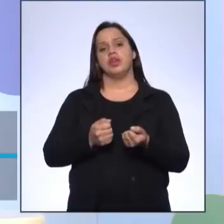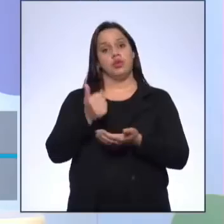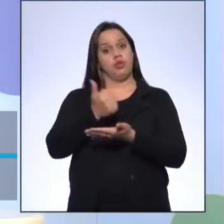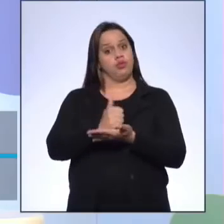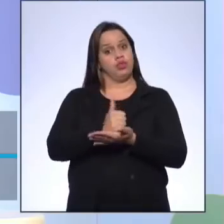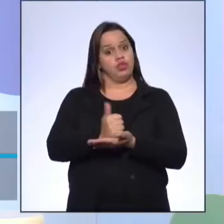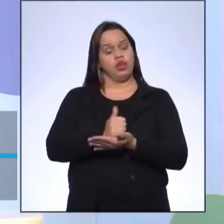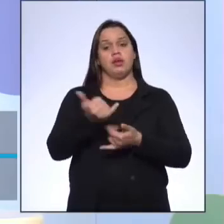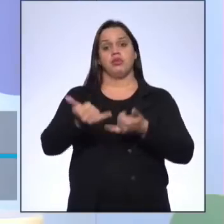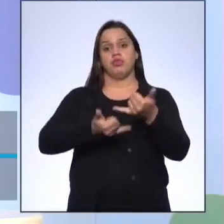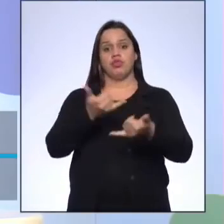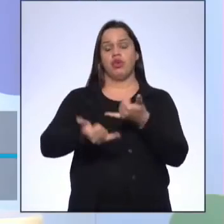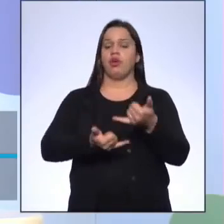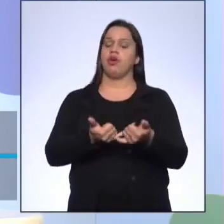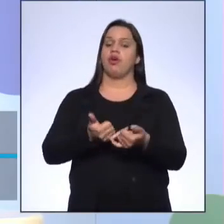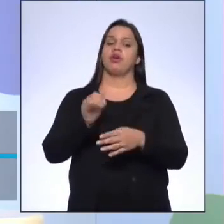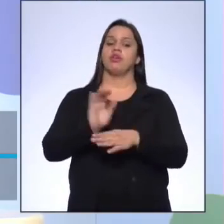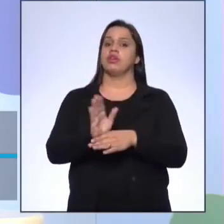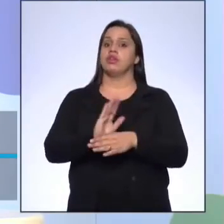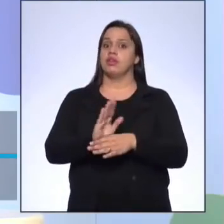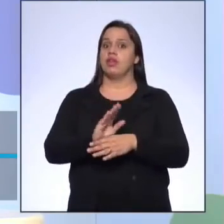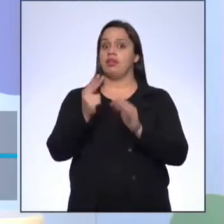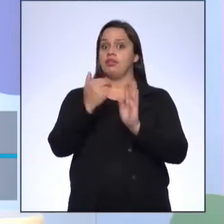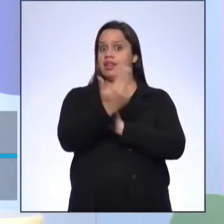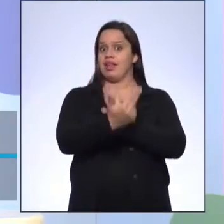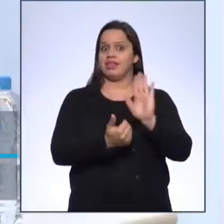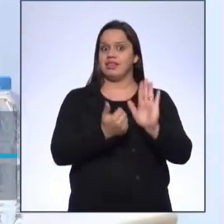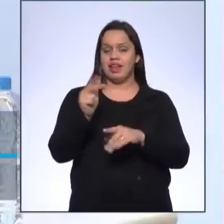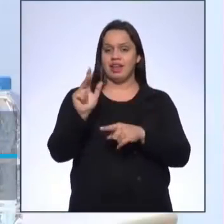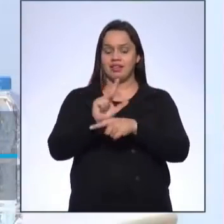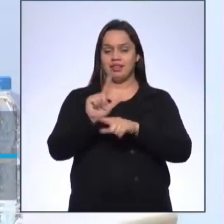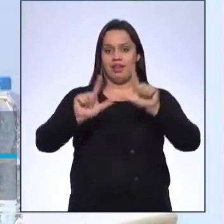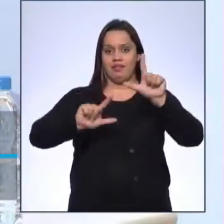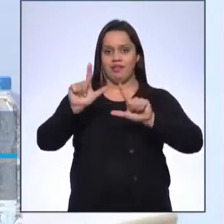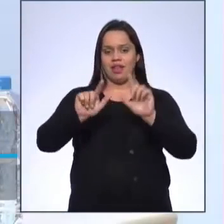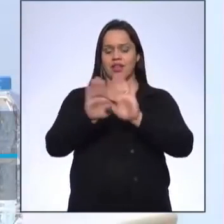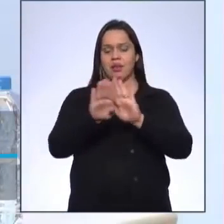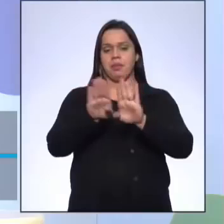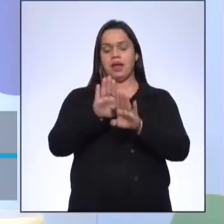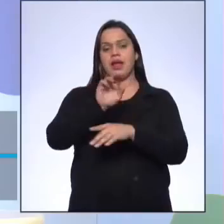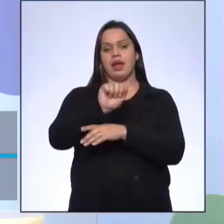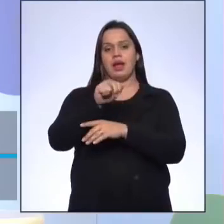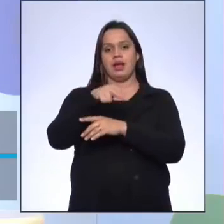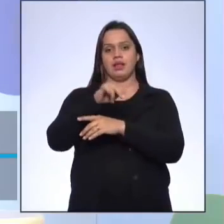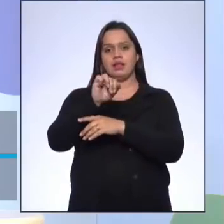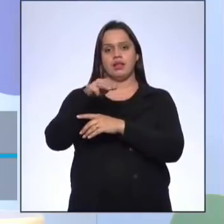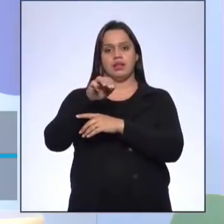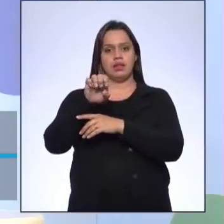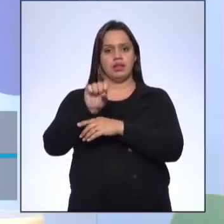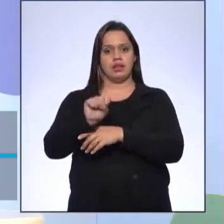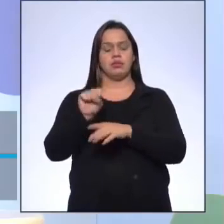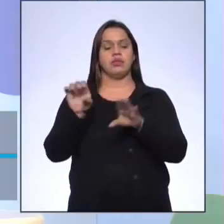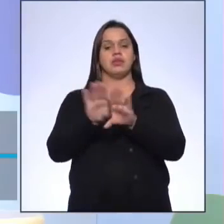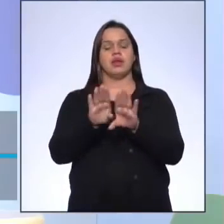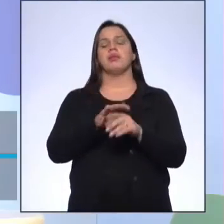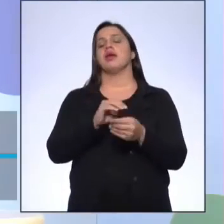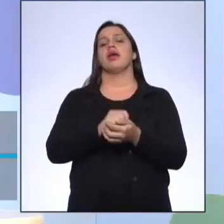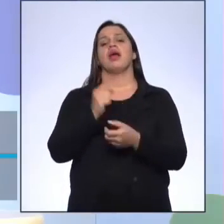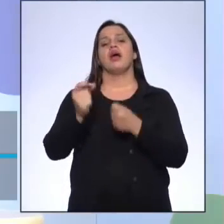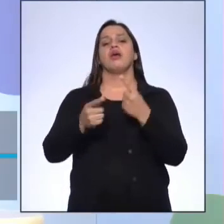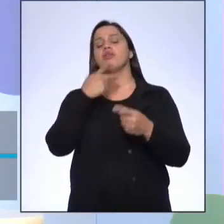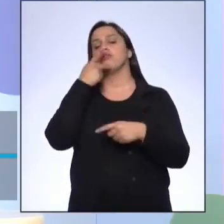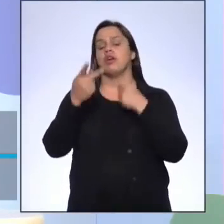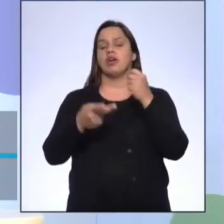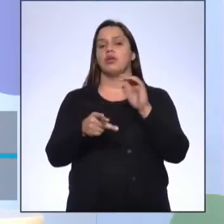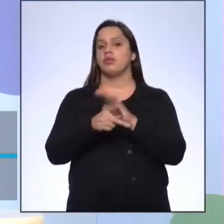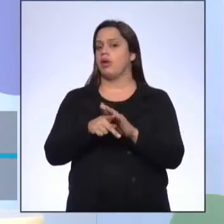videogames, jogos, né, trilha sonora de desenhos animados, animes também, eles citam bastante. Alguns citaram